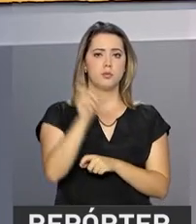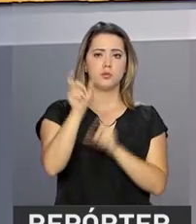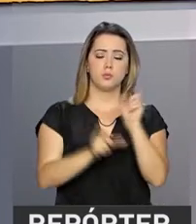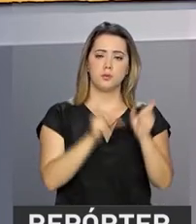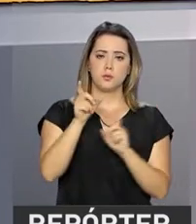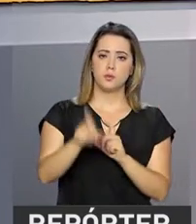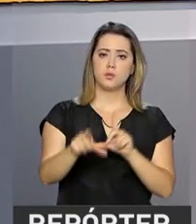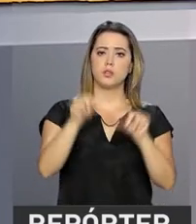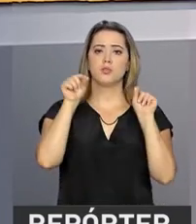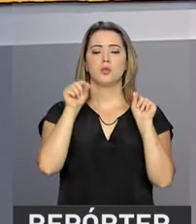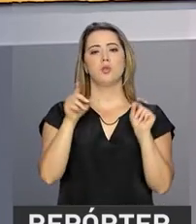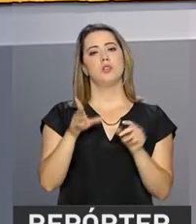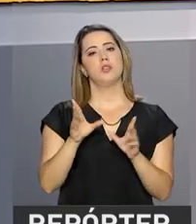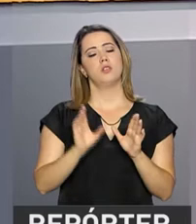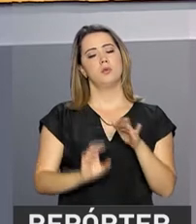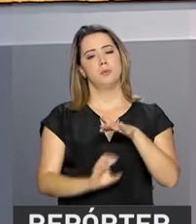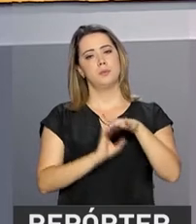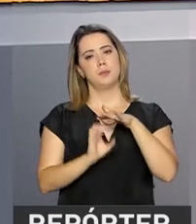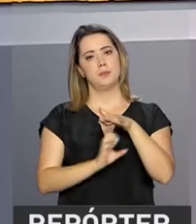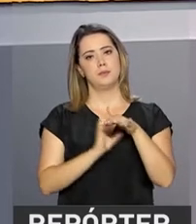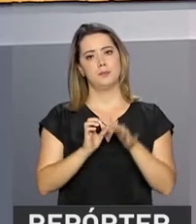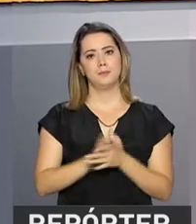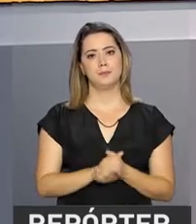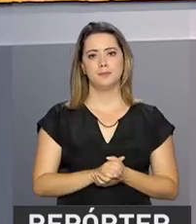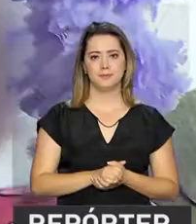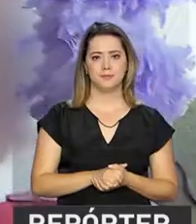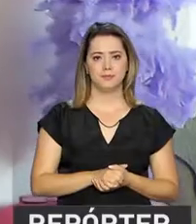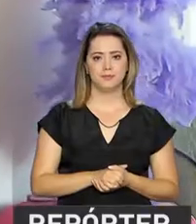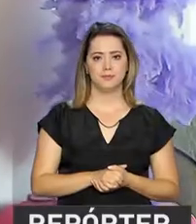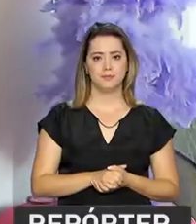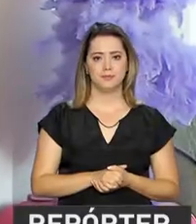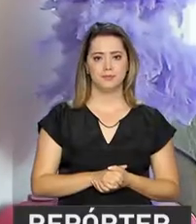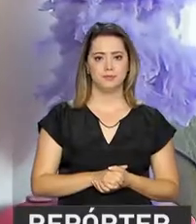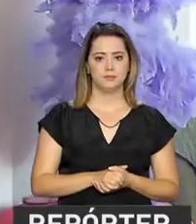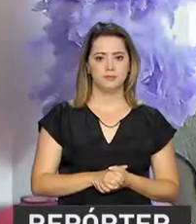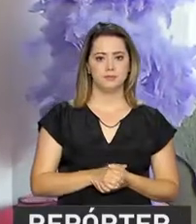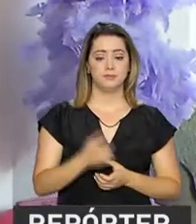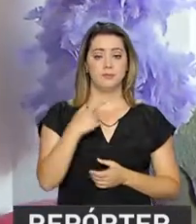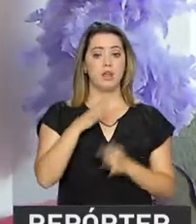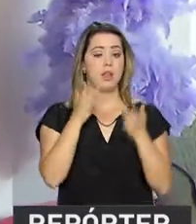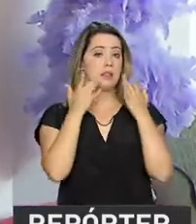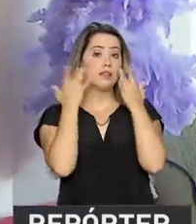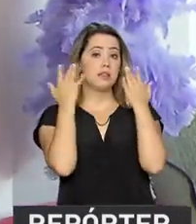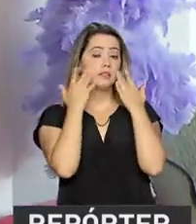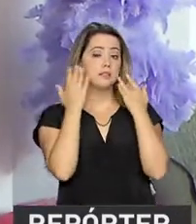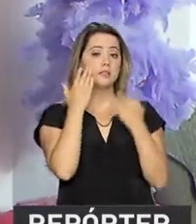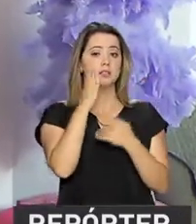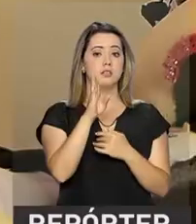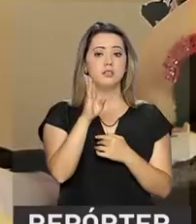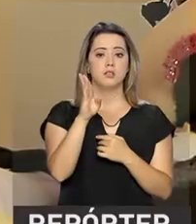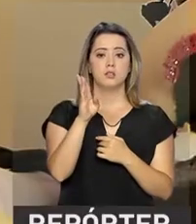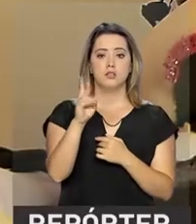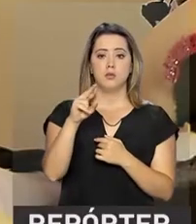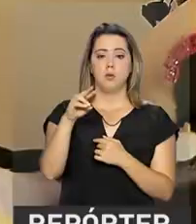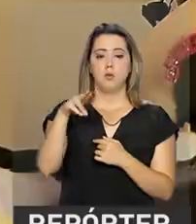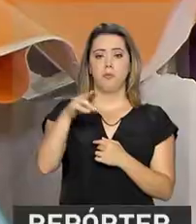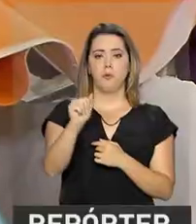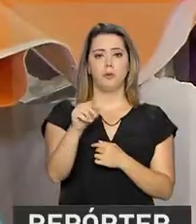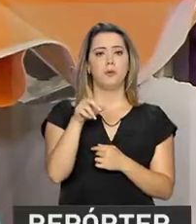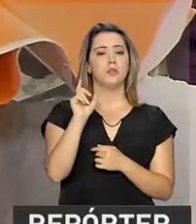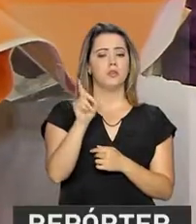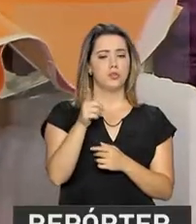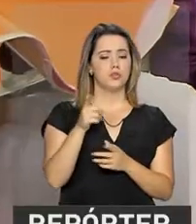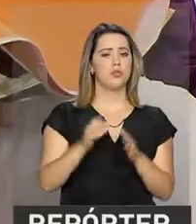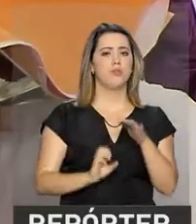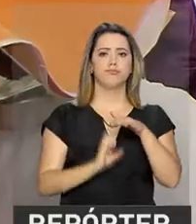que decidiram ter uma pequena empresa a atriz e empresária bruna cordeiro há 15 dias se